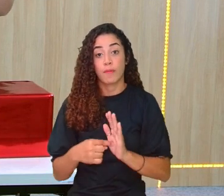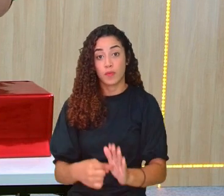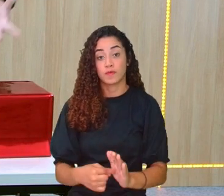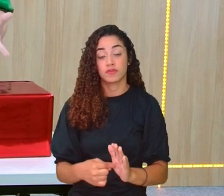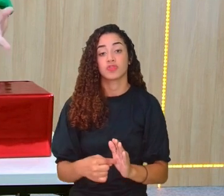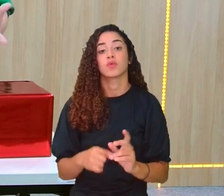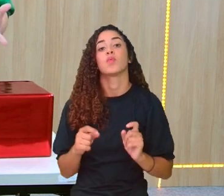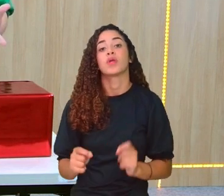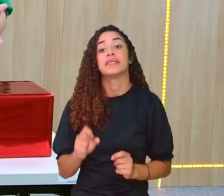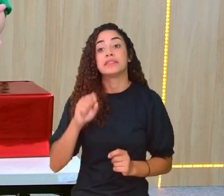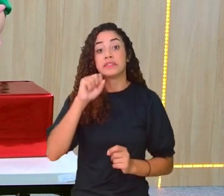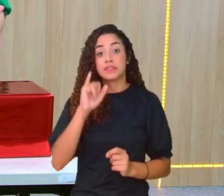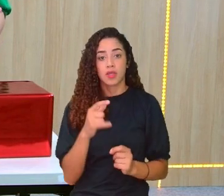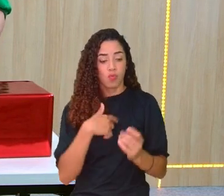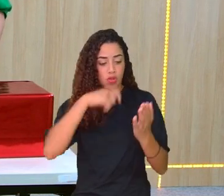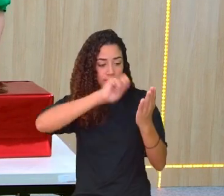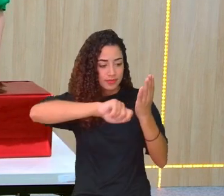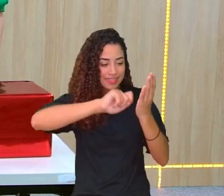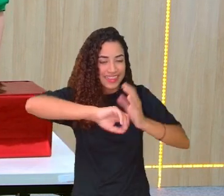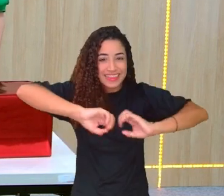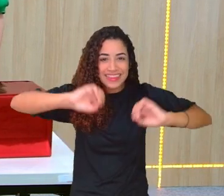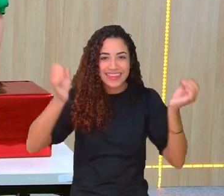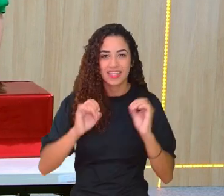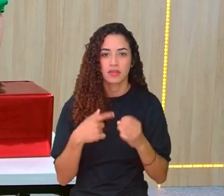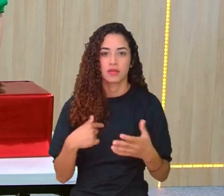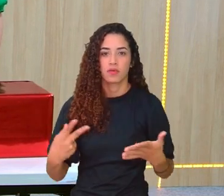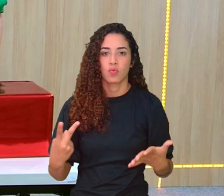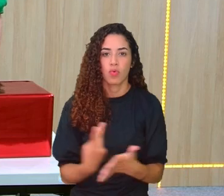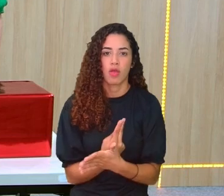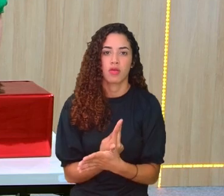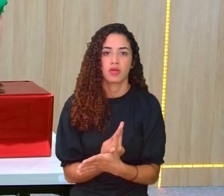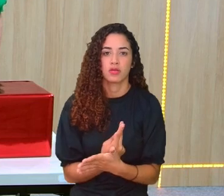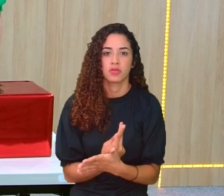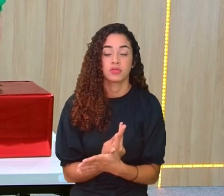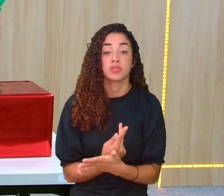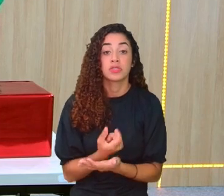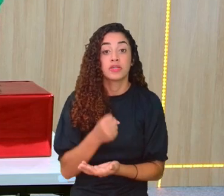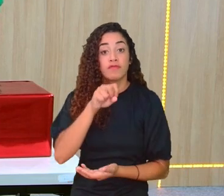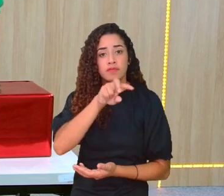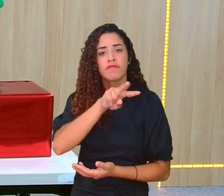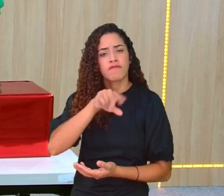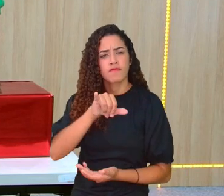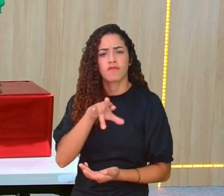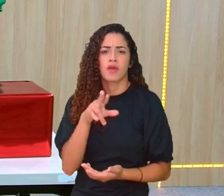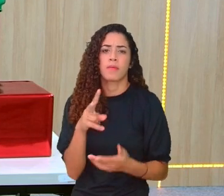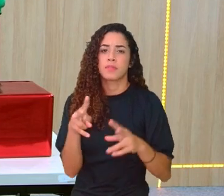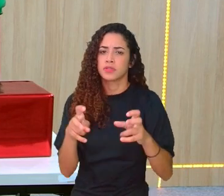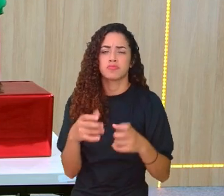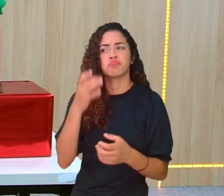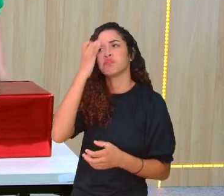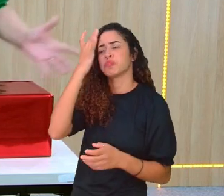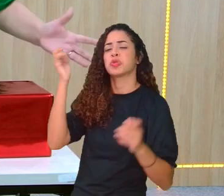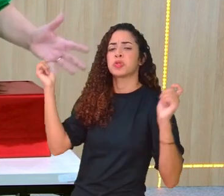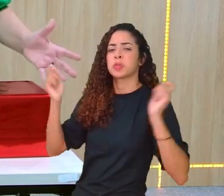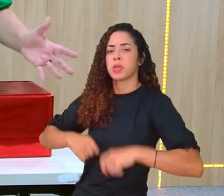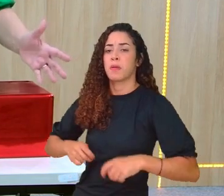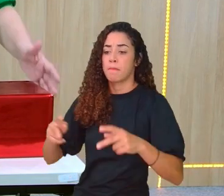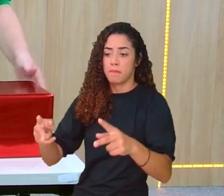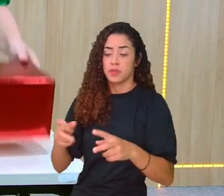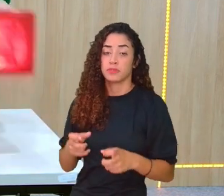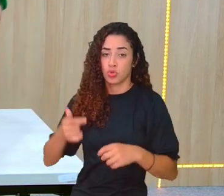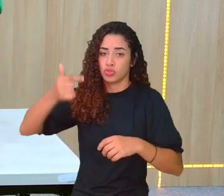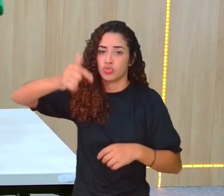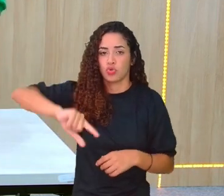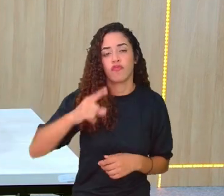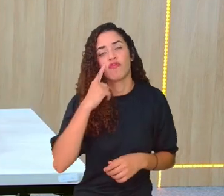que se eu não anotar, eu erro. Vocês vão perceber com bem facilidade. Então, de